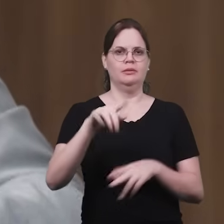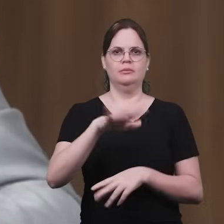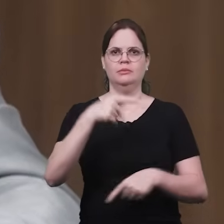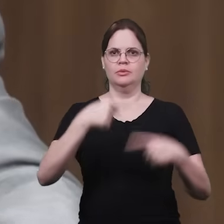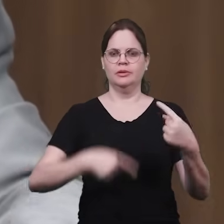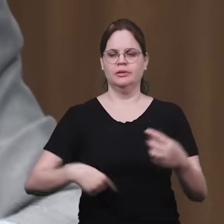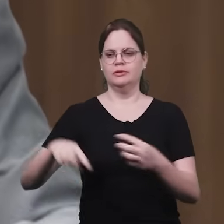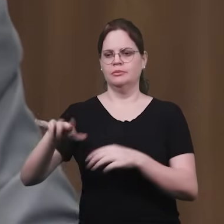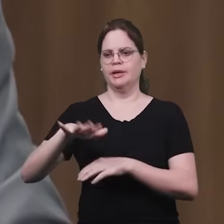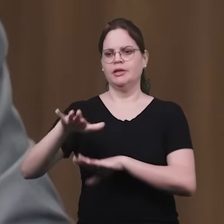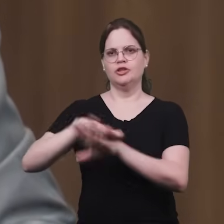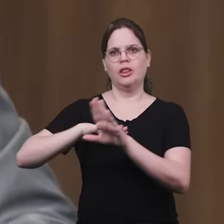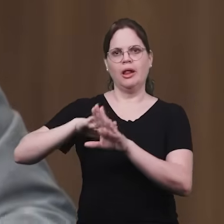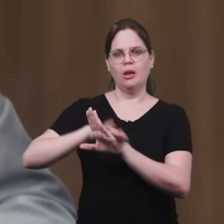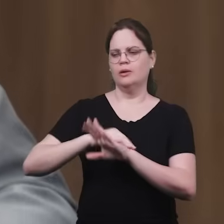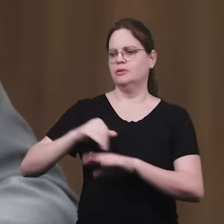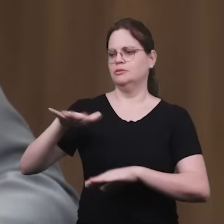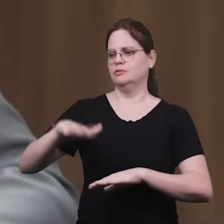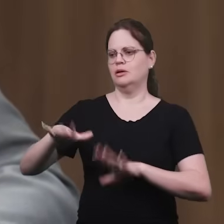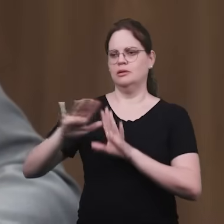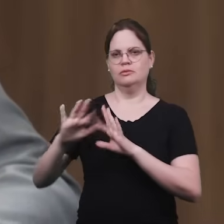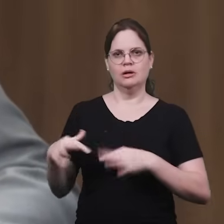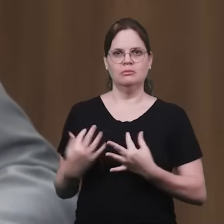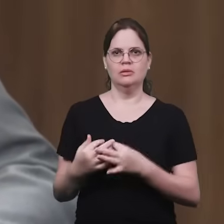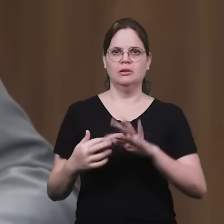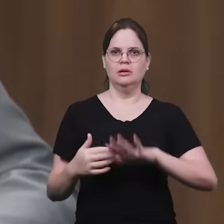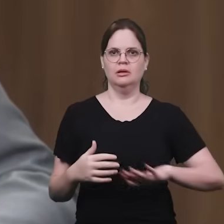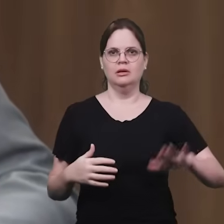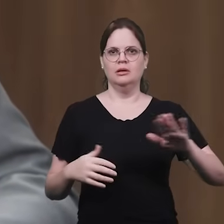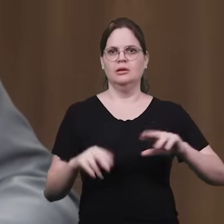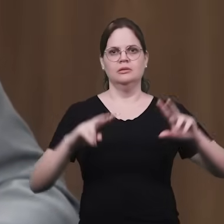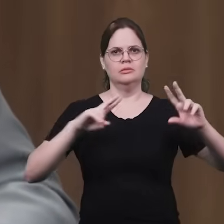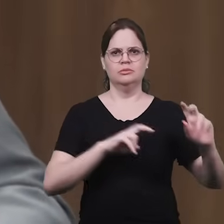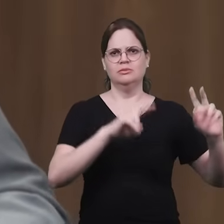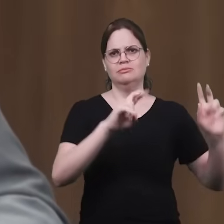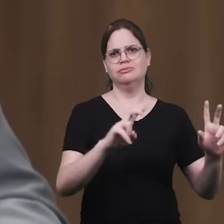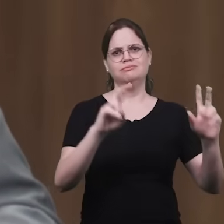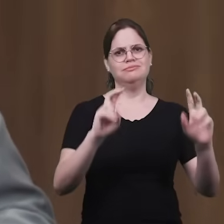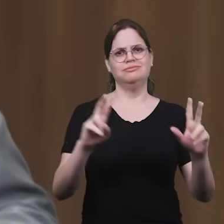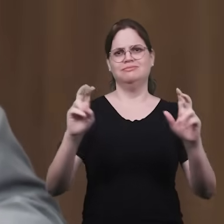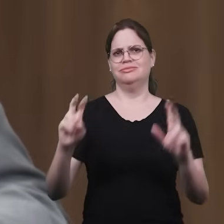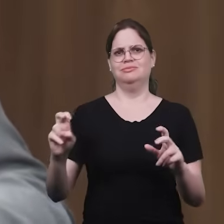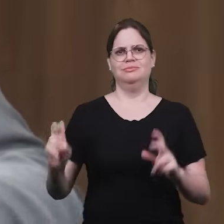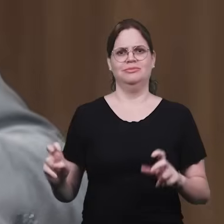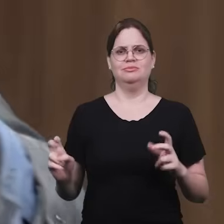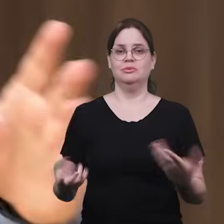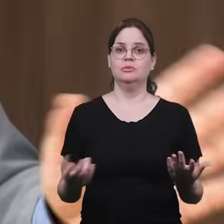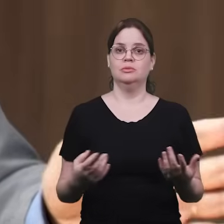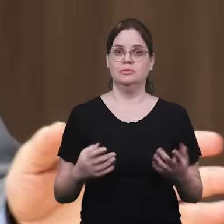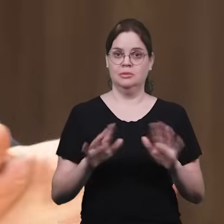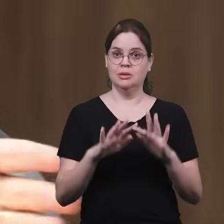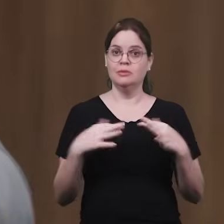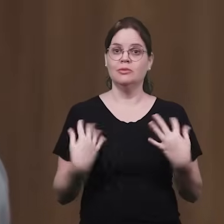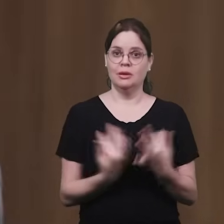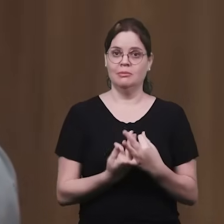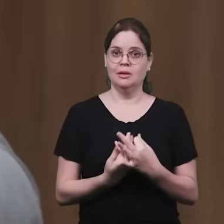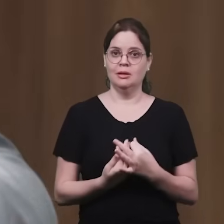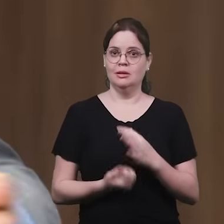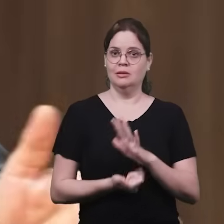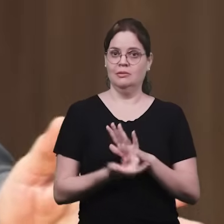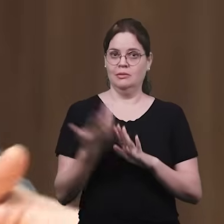político, você tem um ambiente ideológico, você tem um ambiente familiar, de questões familiares e muitas